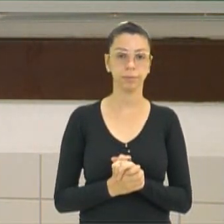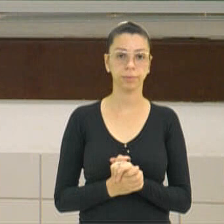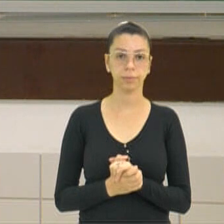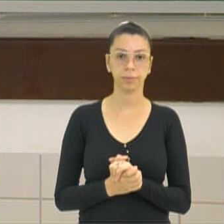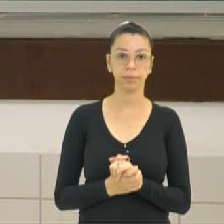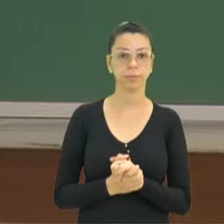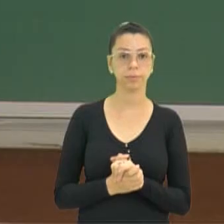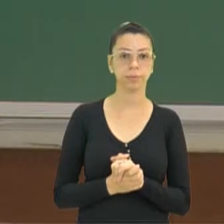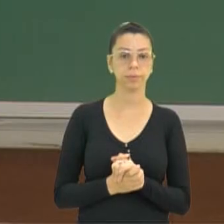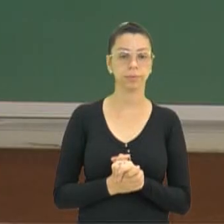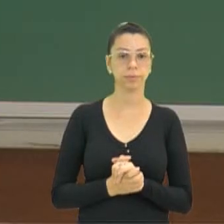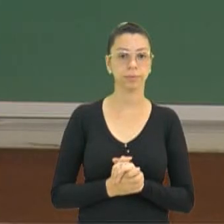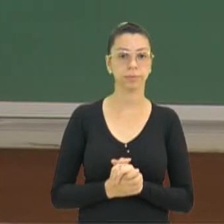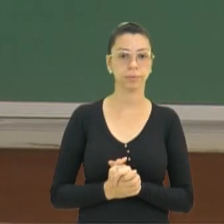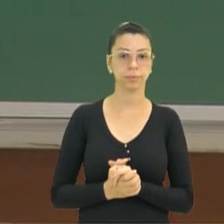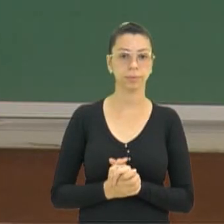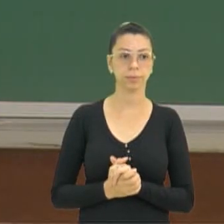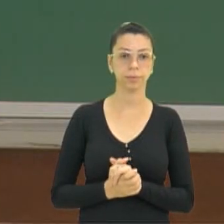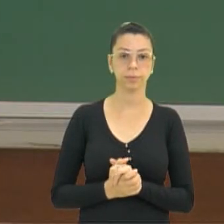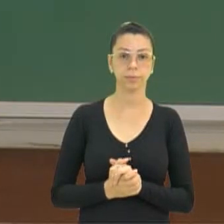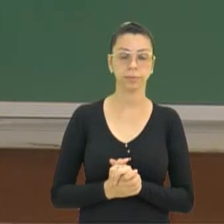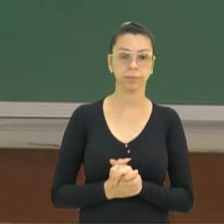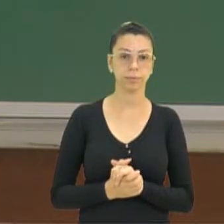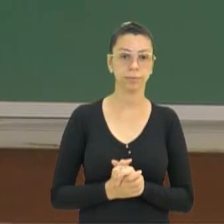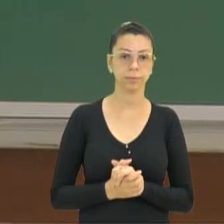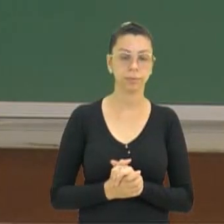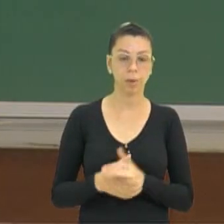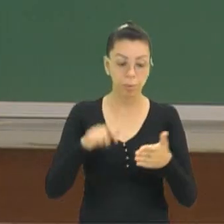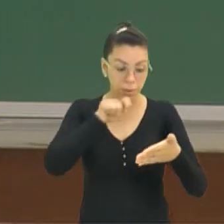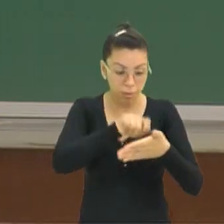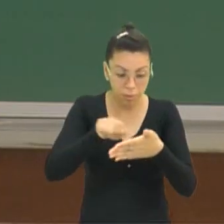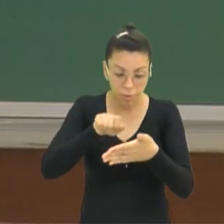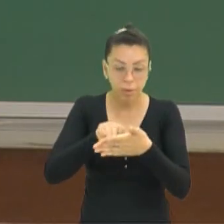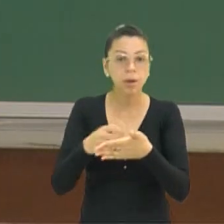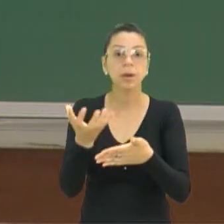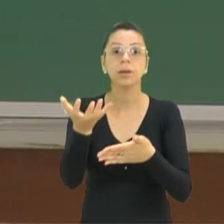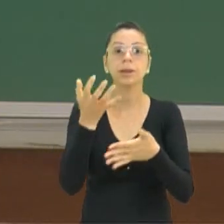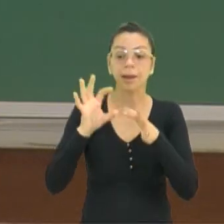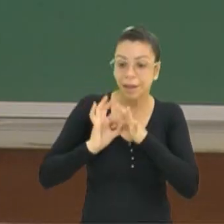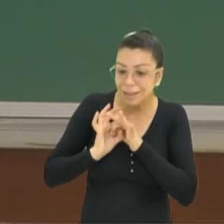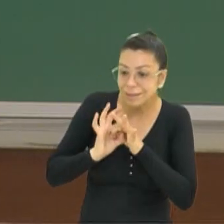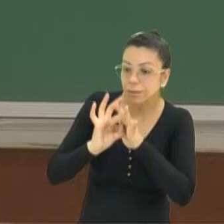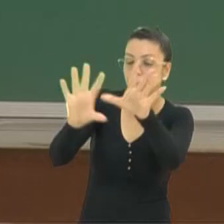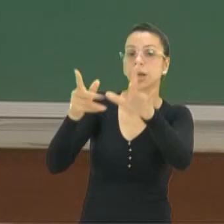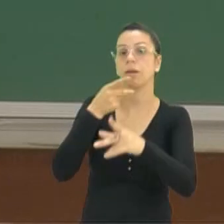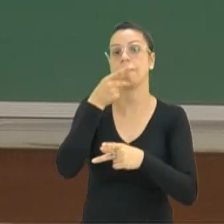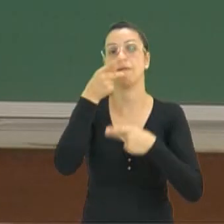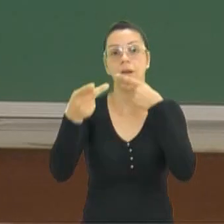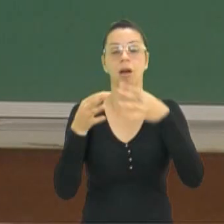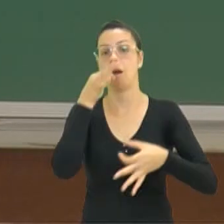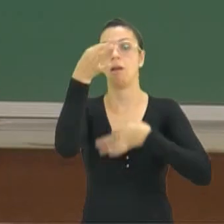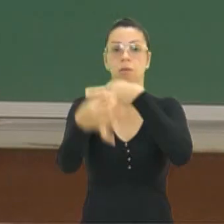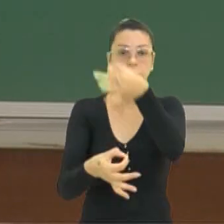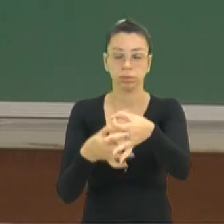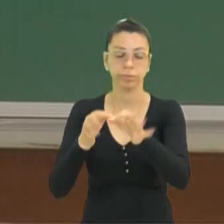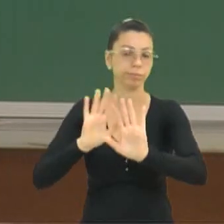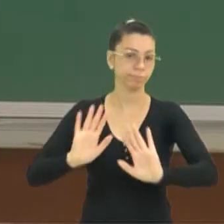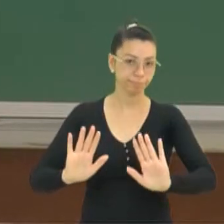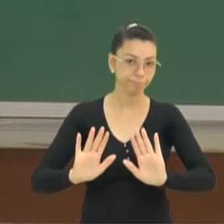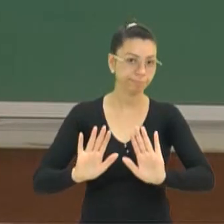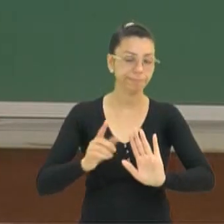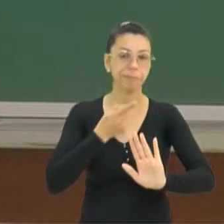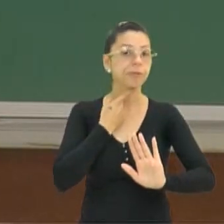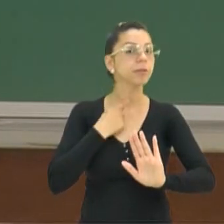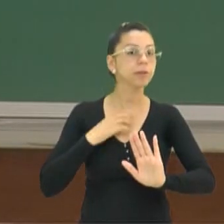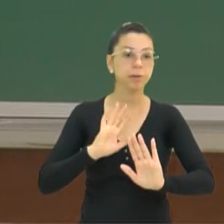writers want the absolute freedom to say. Não é que os escritores querem a total liberdade para dizer e fazer o que querem, o que eles